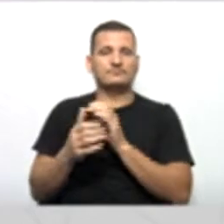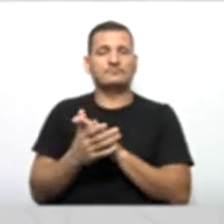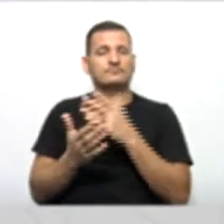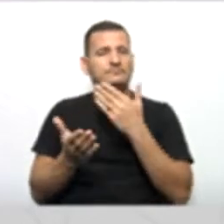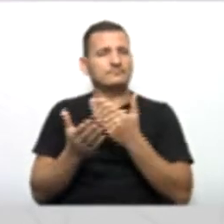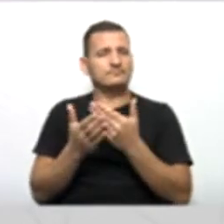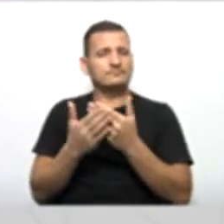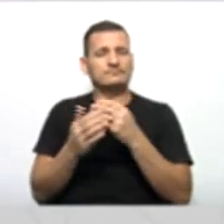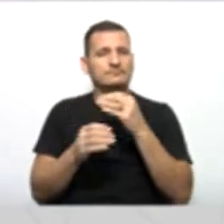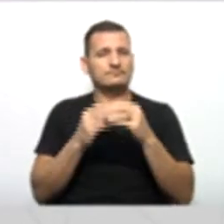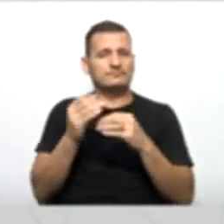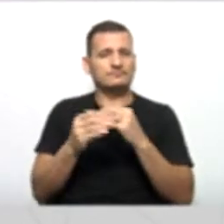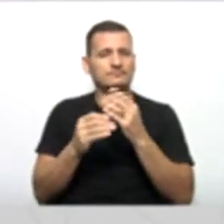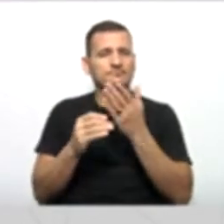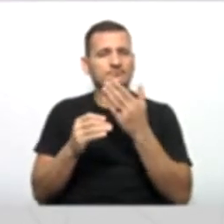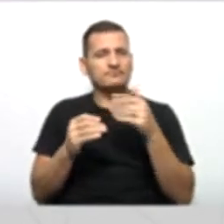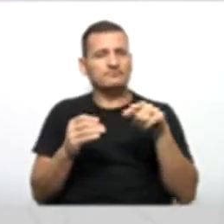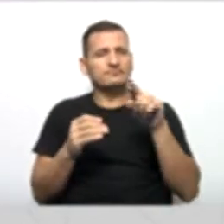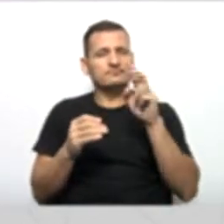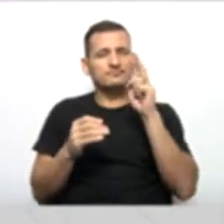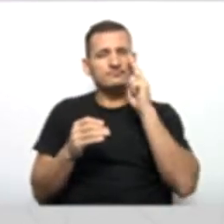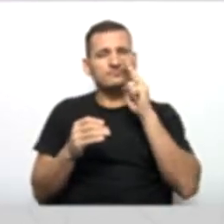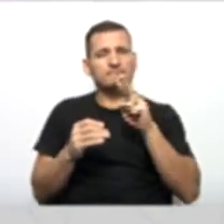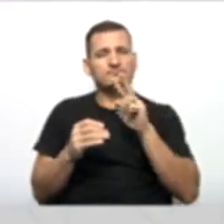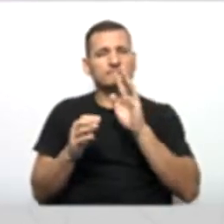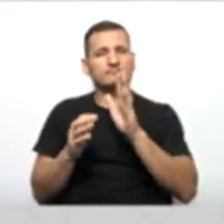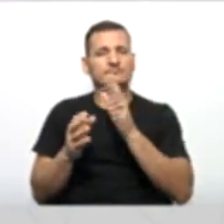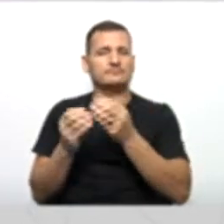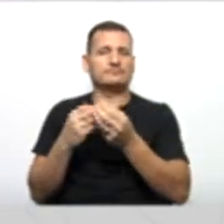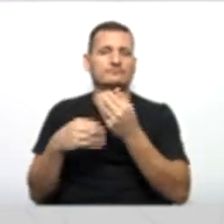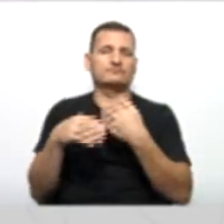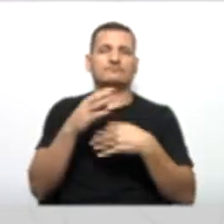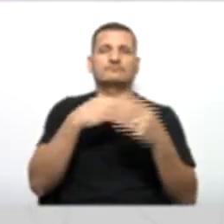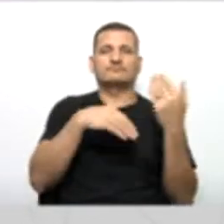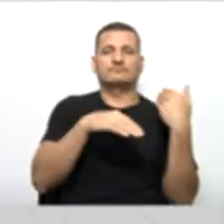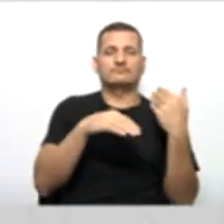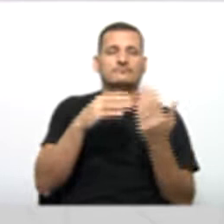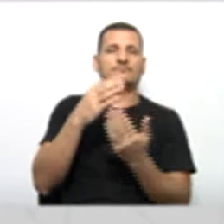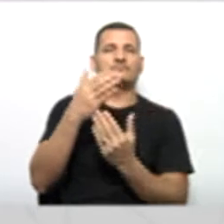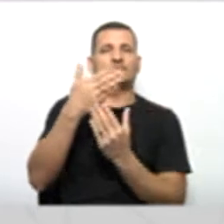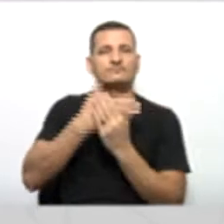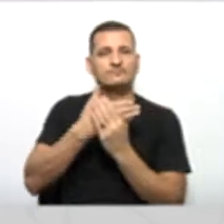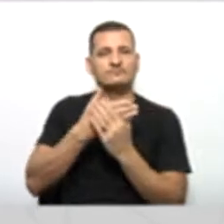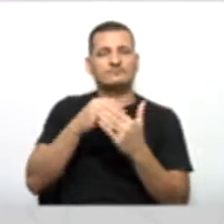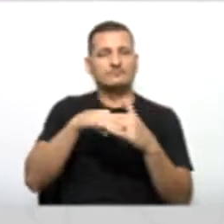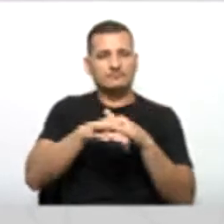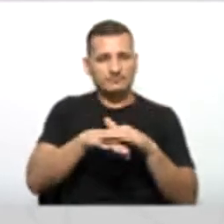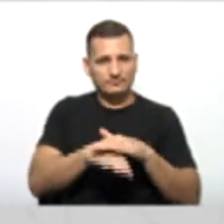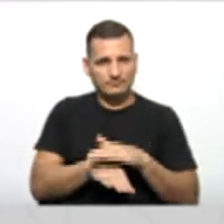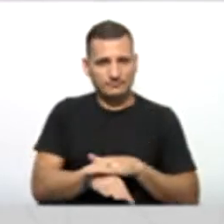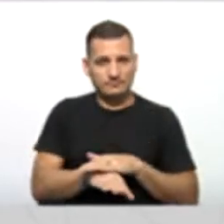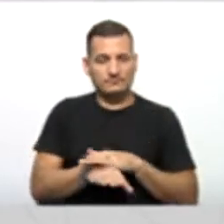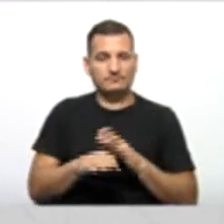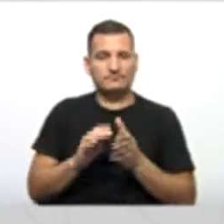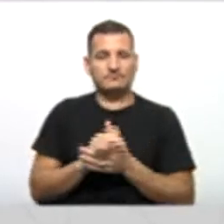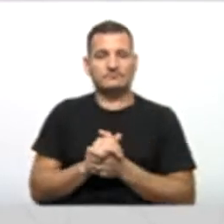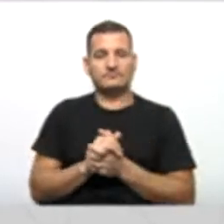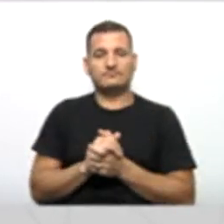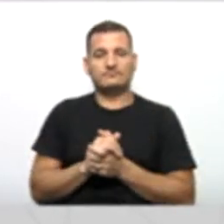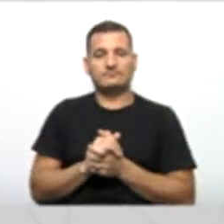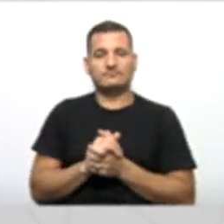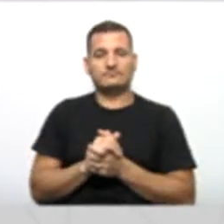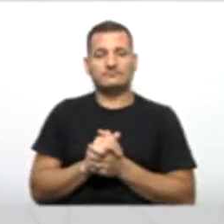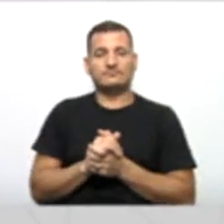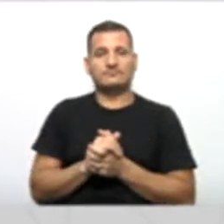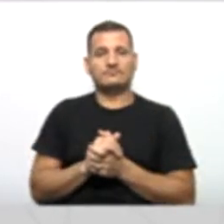você já deve ter ouvido a história não é como era antes os arquivos como eles eram armazenados no total então com o